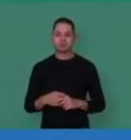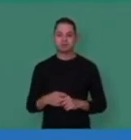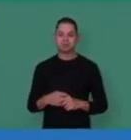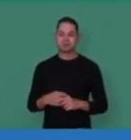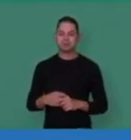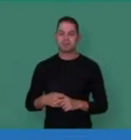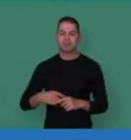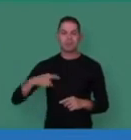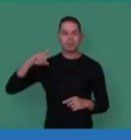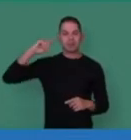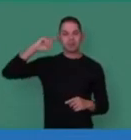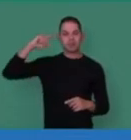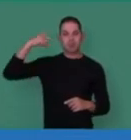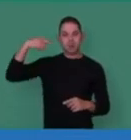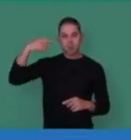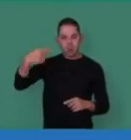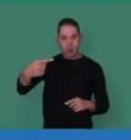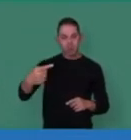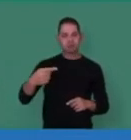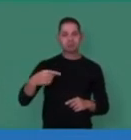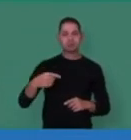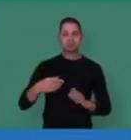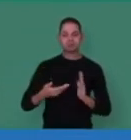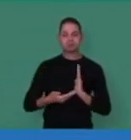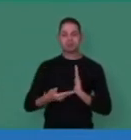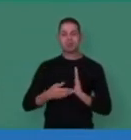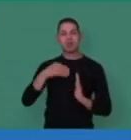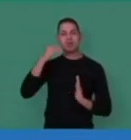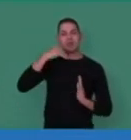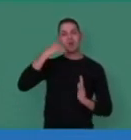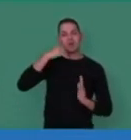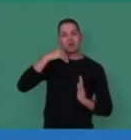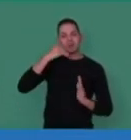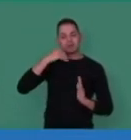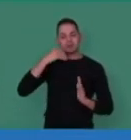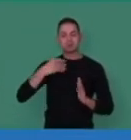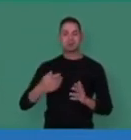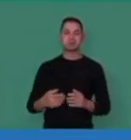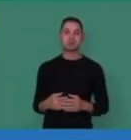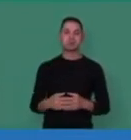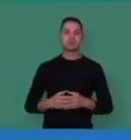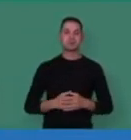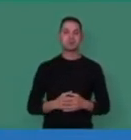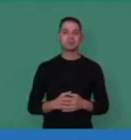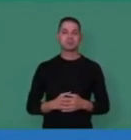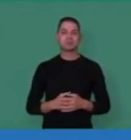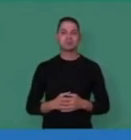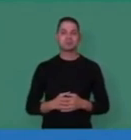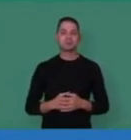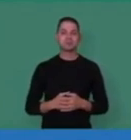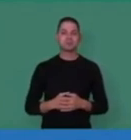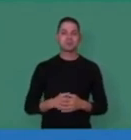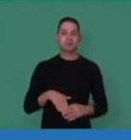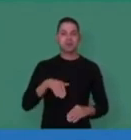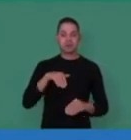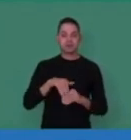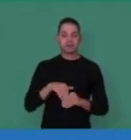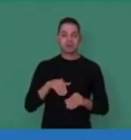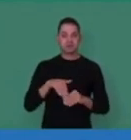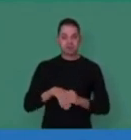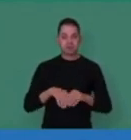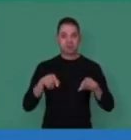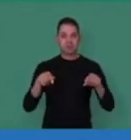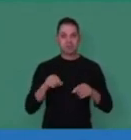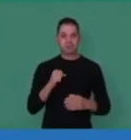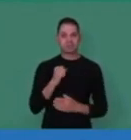dias há um enfraquecimento dessa casa, deputado, presidente Gilberto. O que nós votamos aqui já não é uma segurança